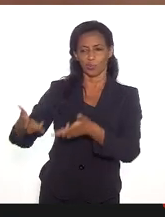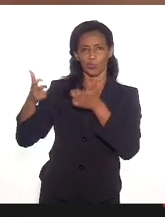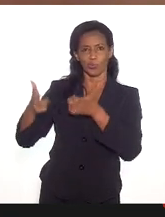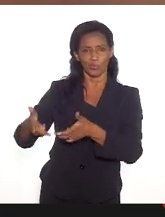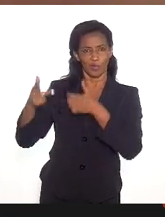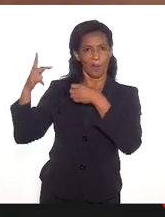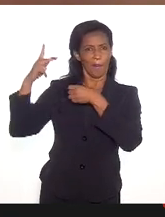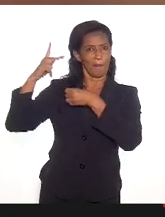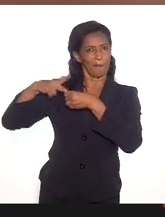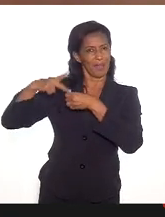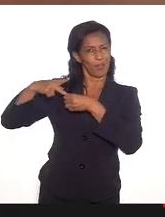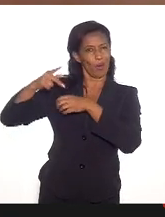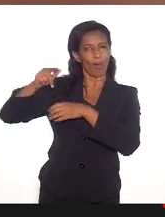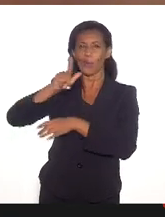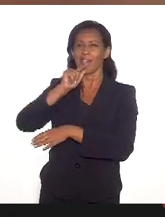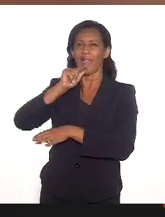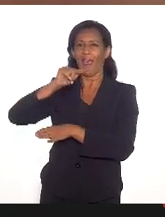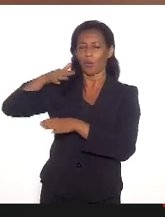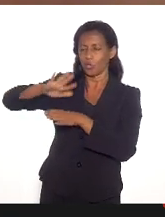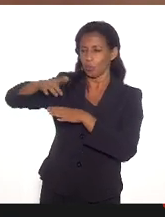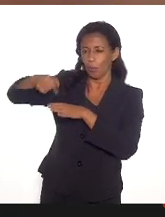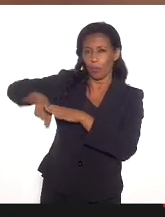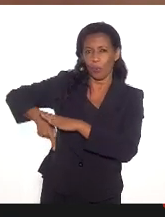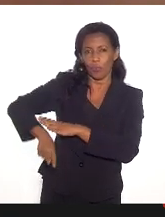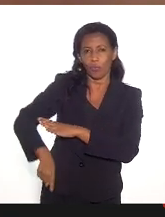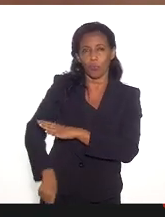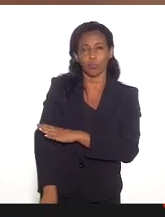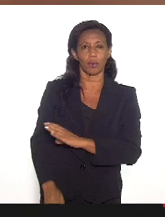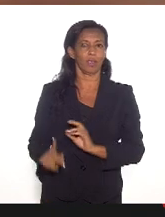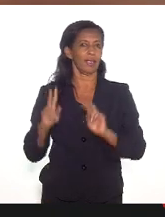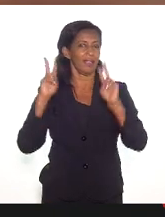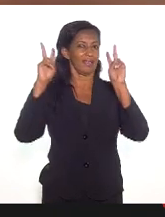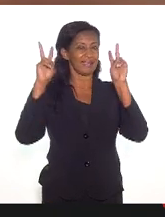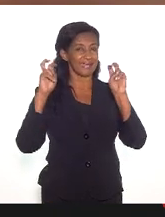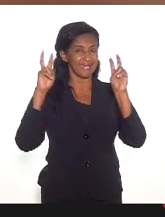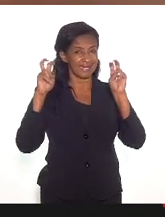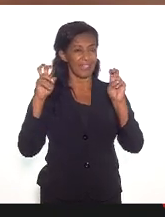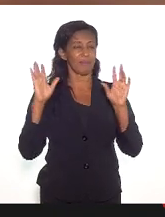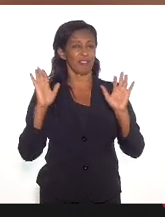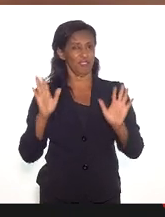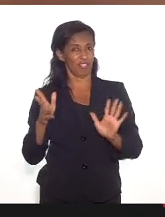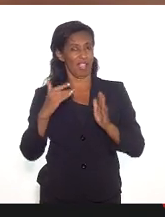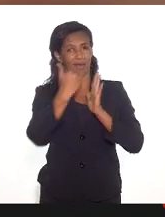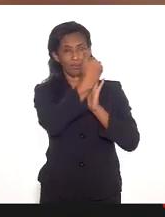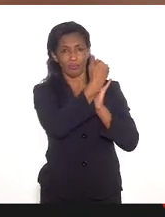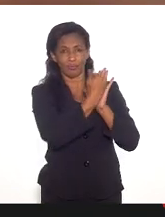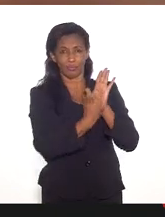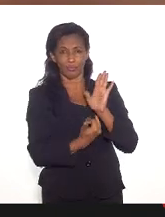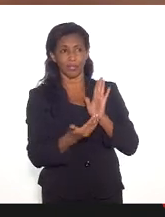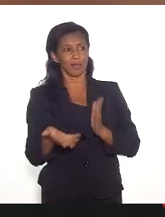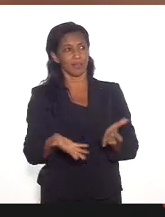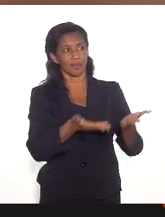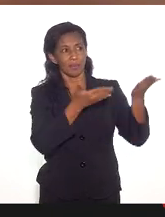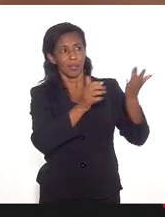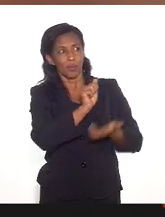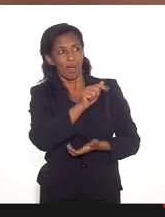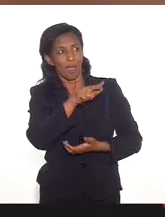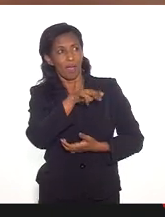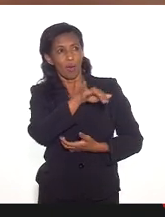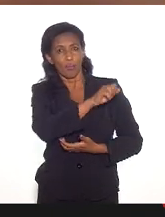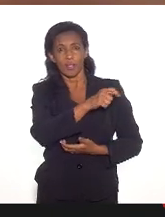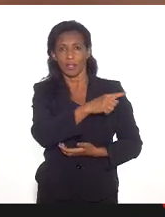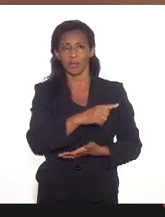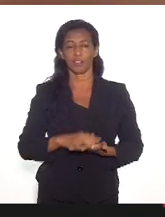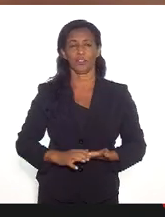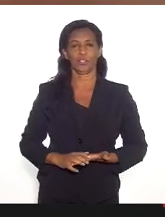em águas profundas, em vários temas levantados pelo almirante Edésio. Eu acho